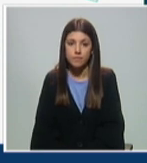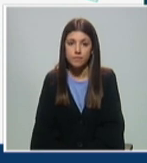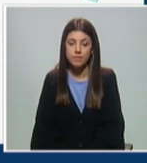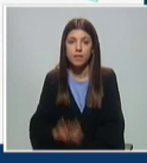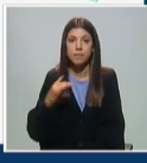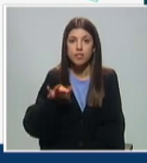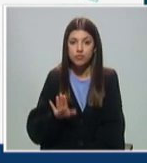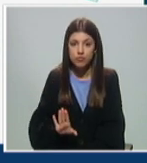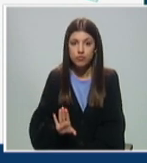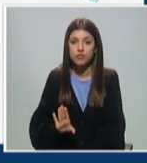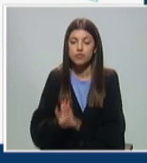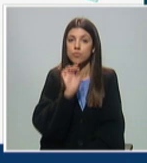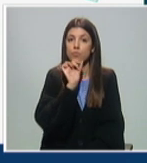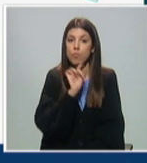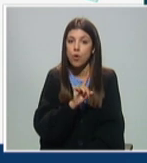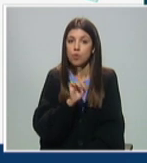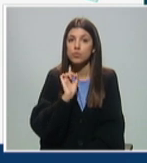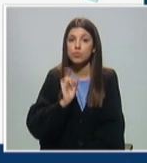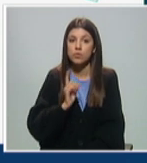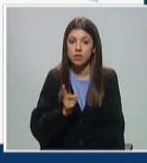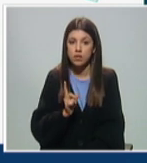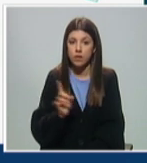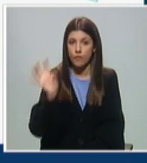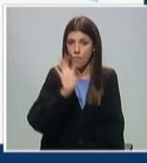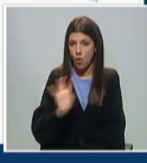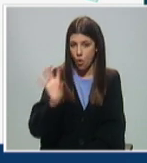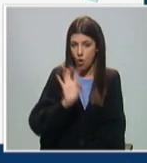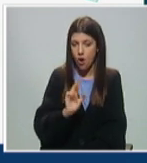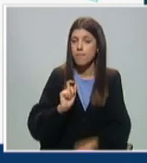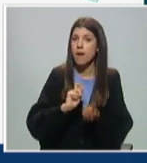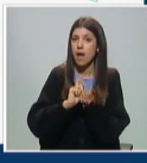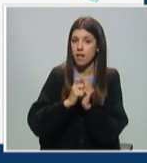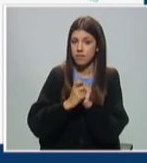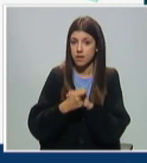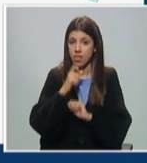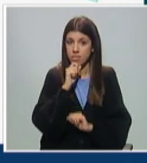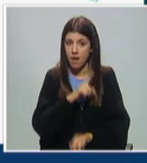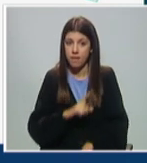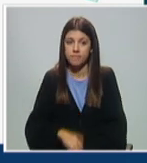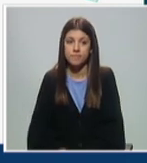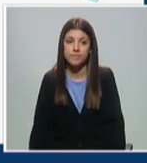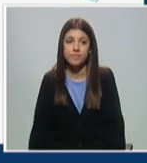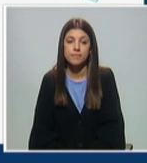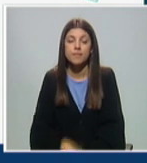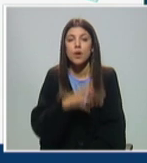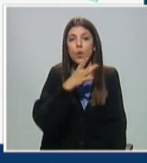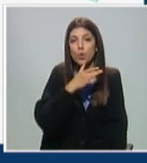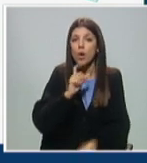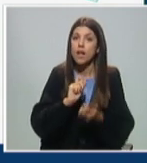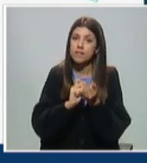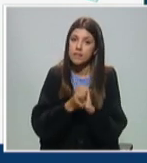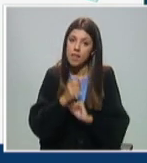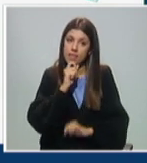Contudo, eu posso alterar o modelo de gráfico que fiz, posso alterar as